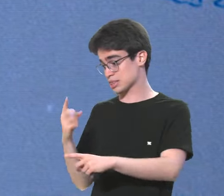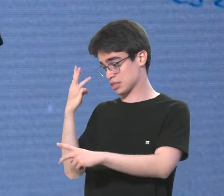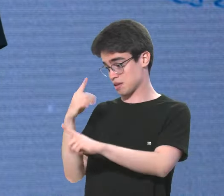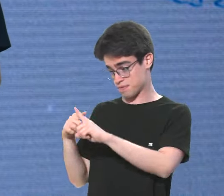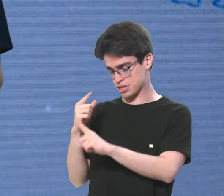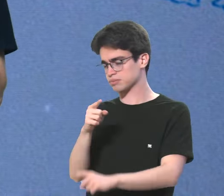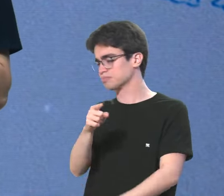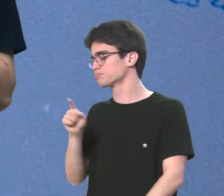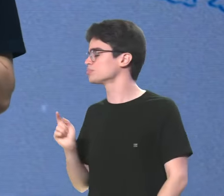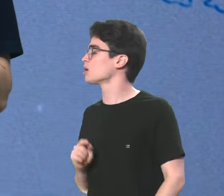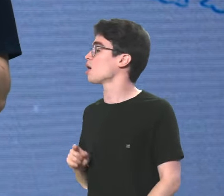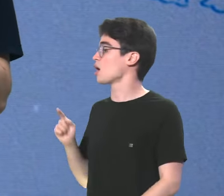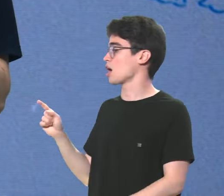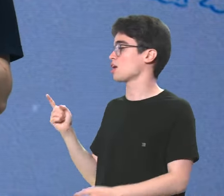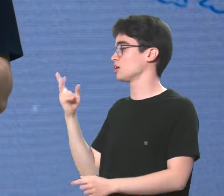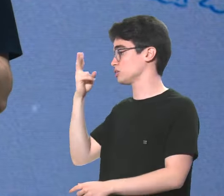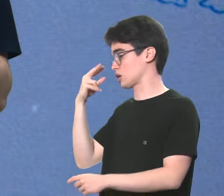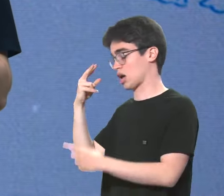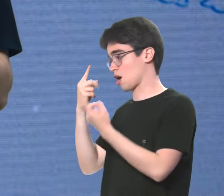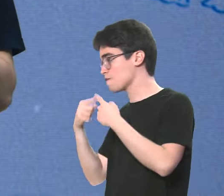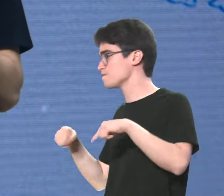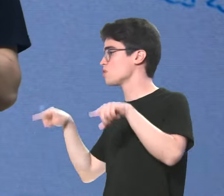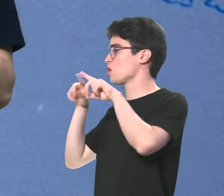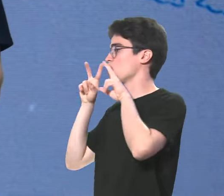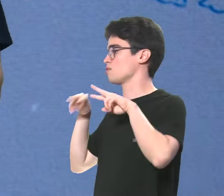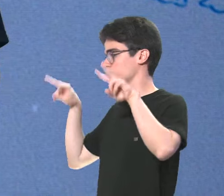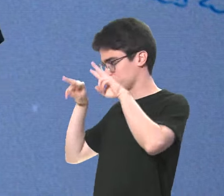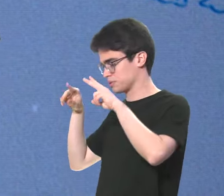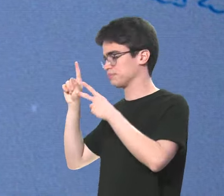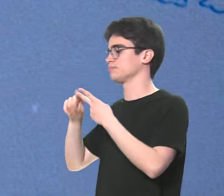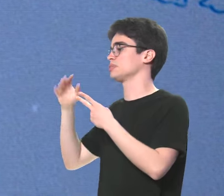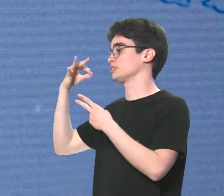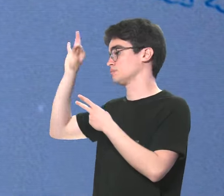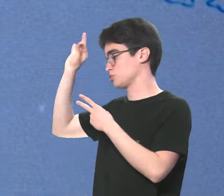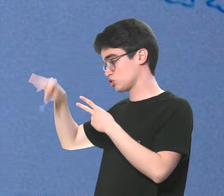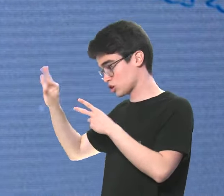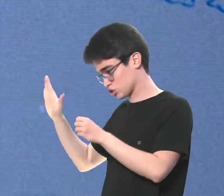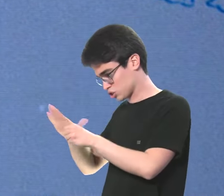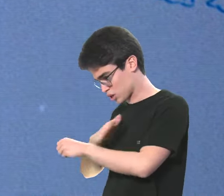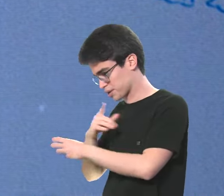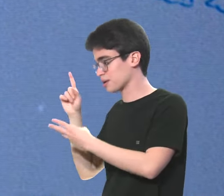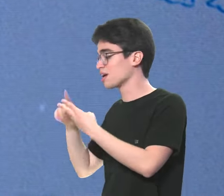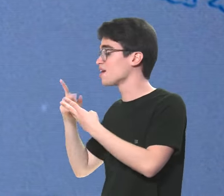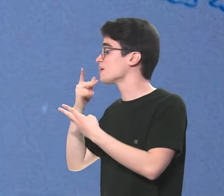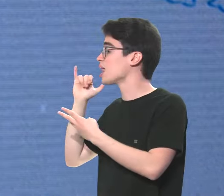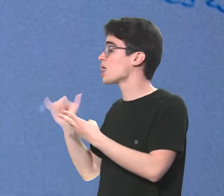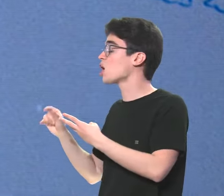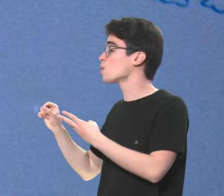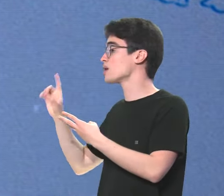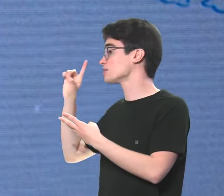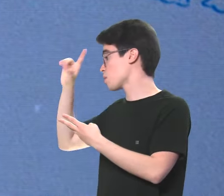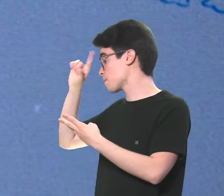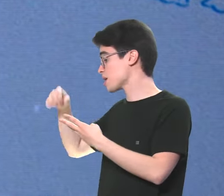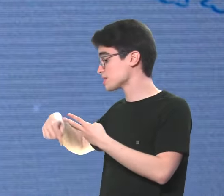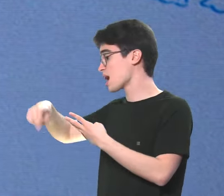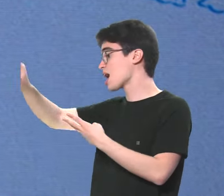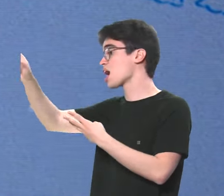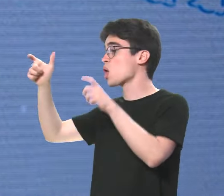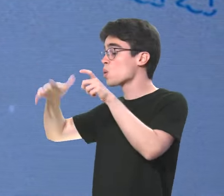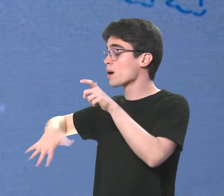Voltasse a ver fazer com que Saulo fosse cheio do Espírito Santo e dizer que Deus o estava enviando aos